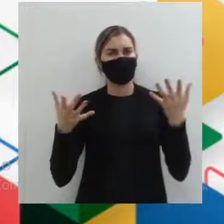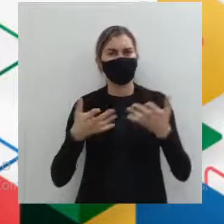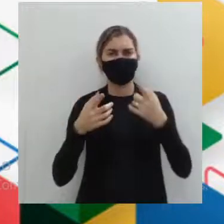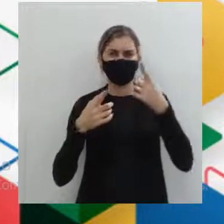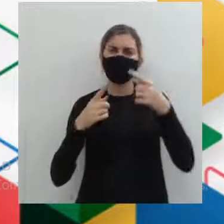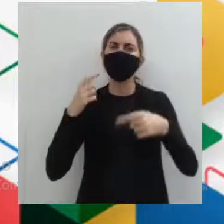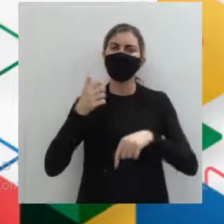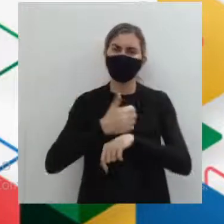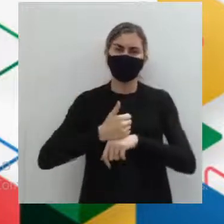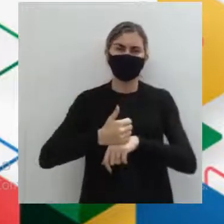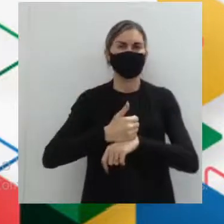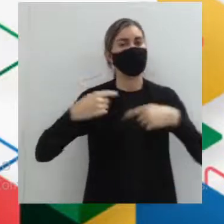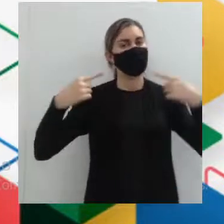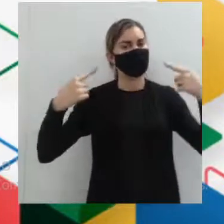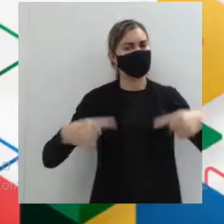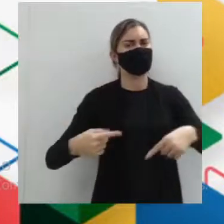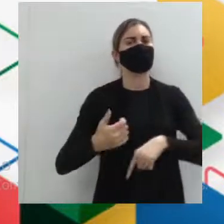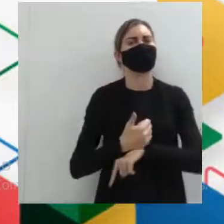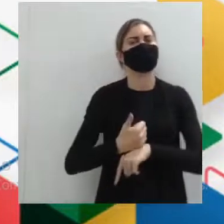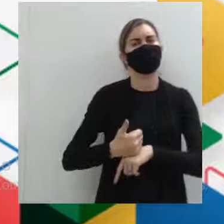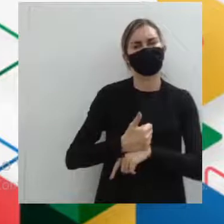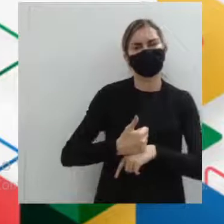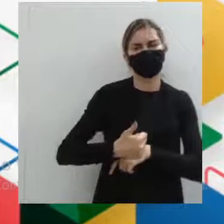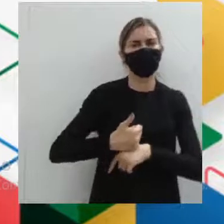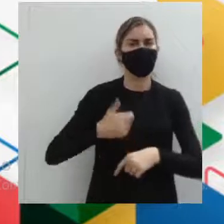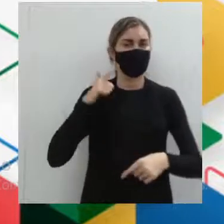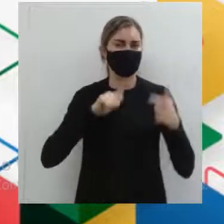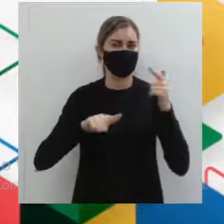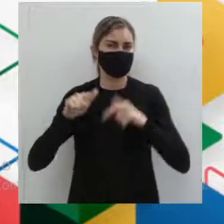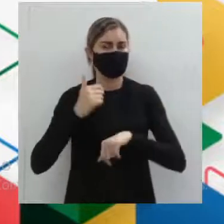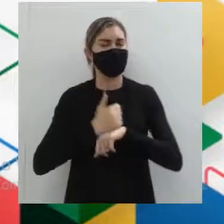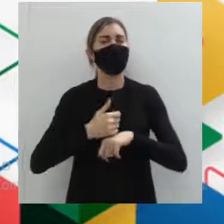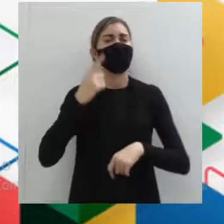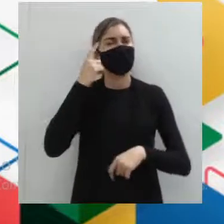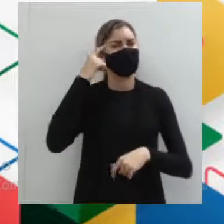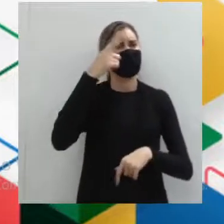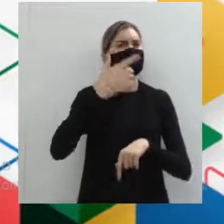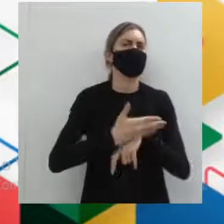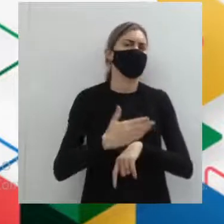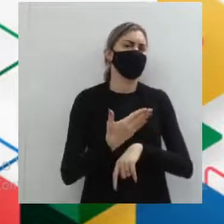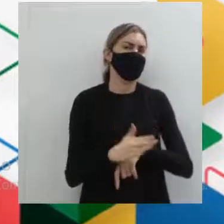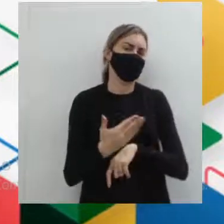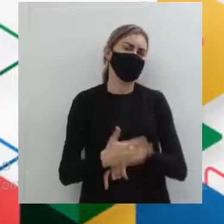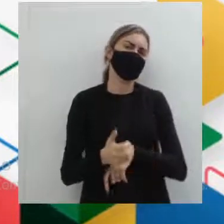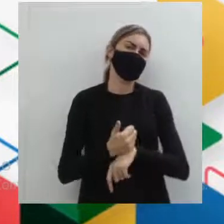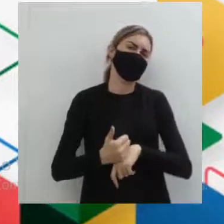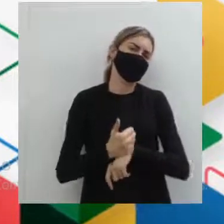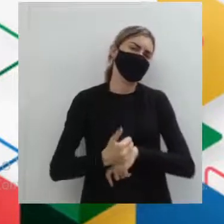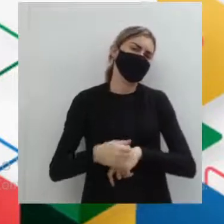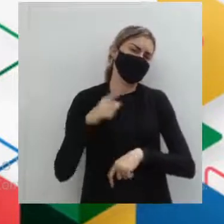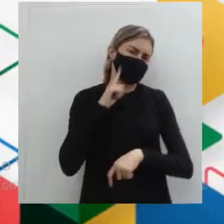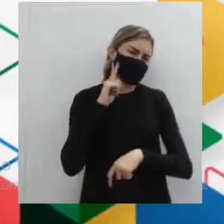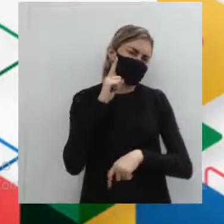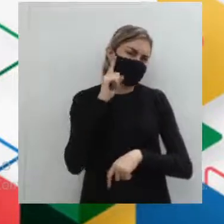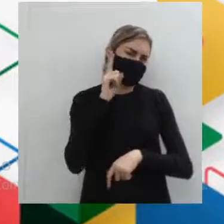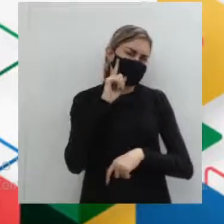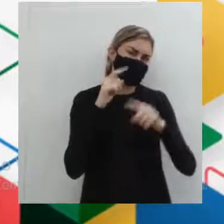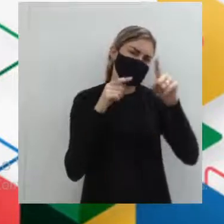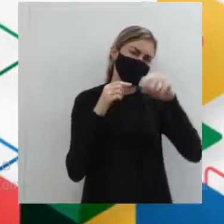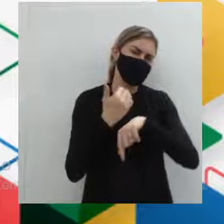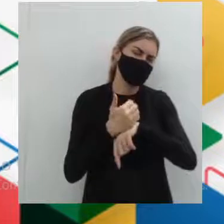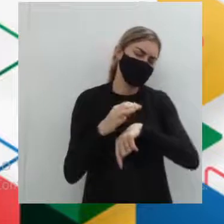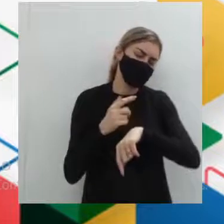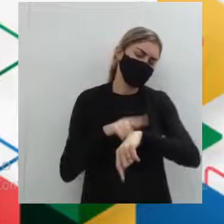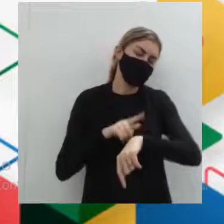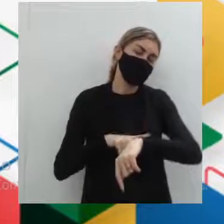forma profissional. Agora imagina quanto tempo esses profissionais que vocês estão vendo abaixo